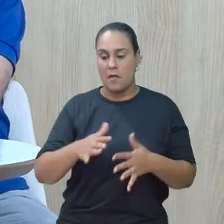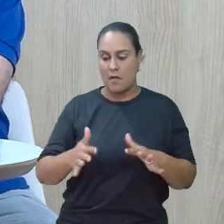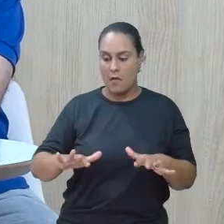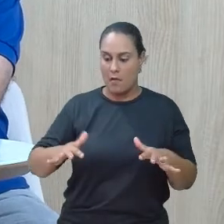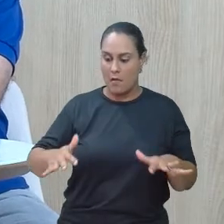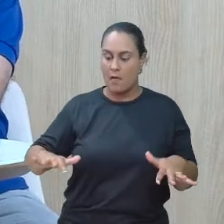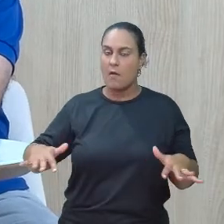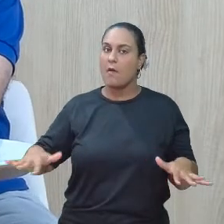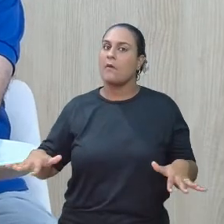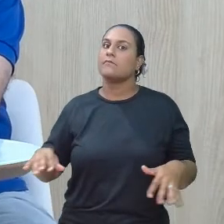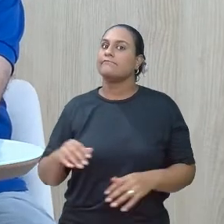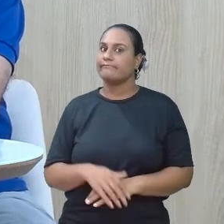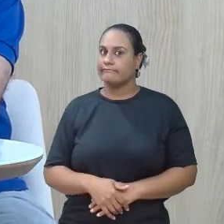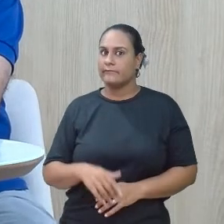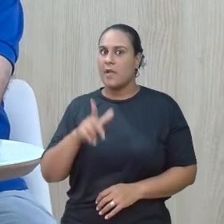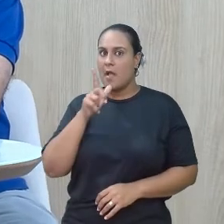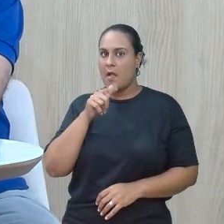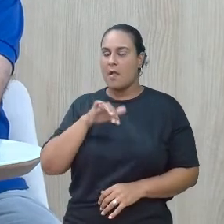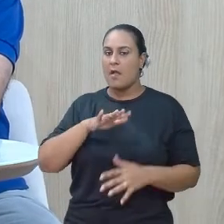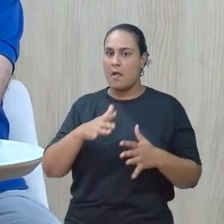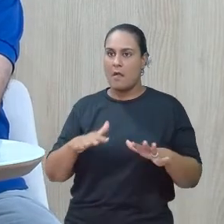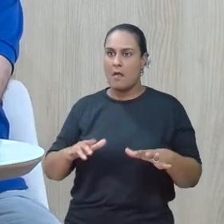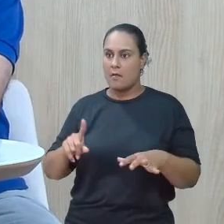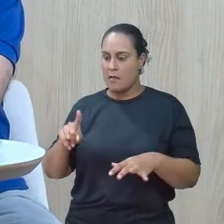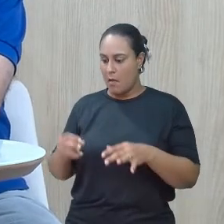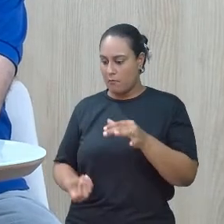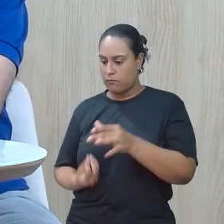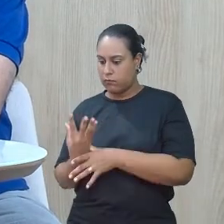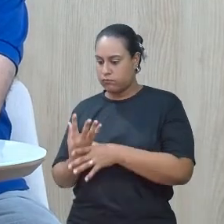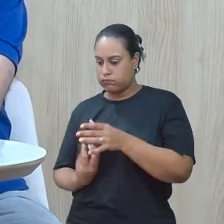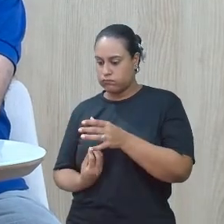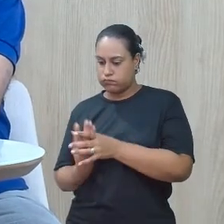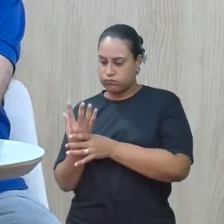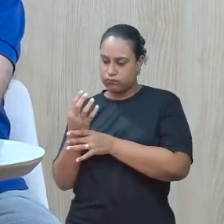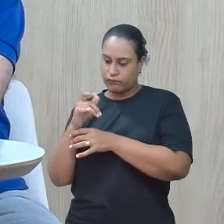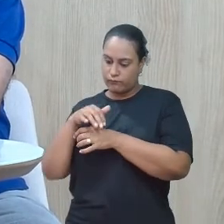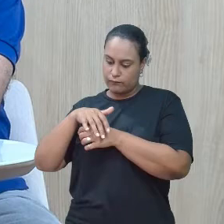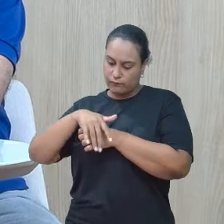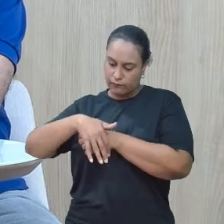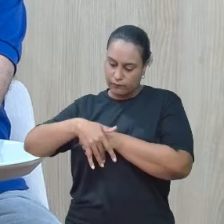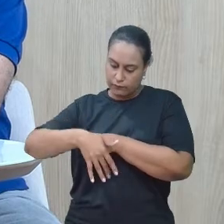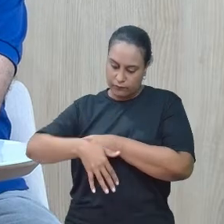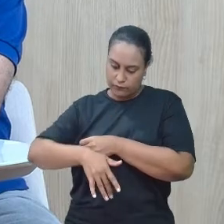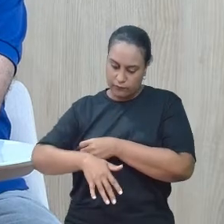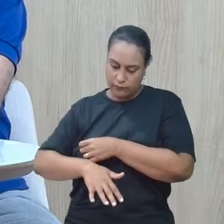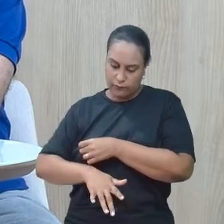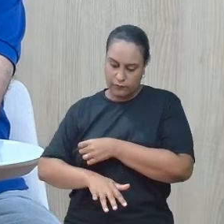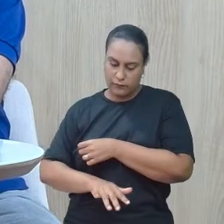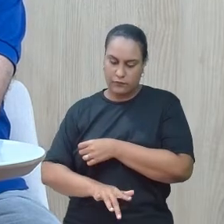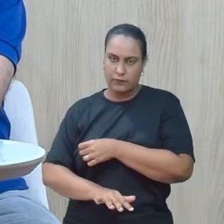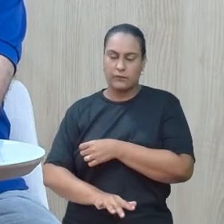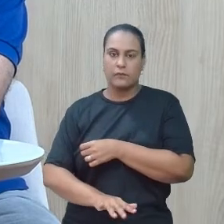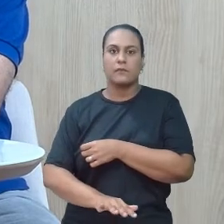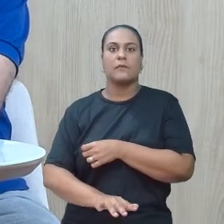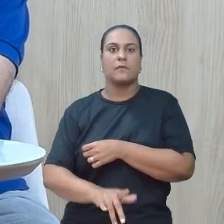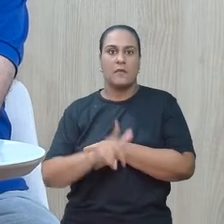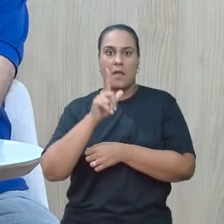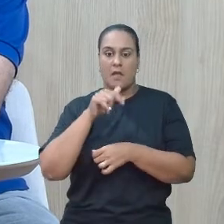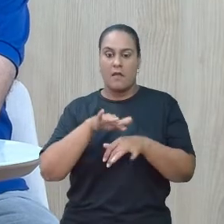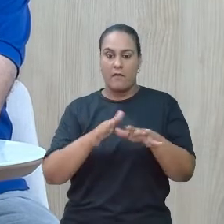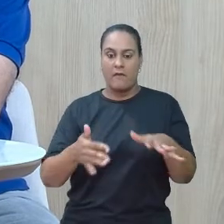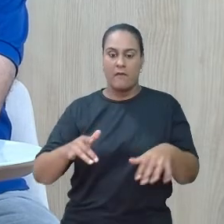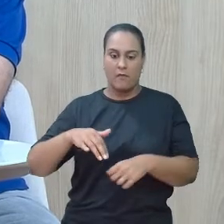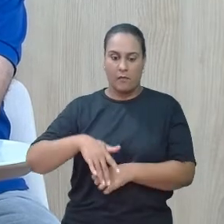Que essas lavas estão correndo, né? Estão indo em direções aos oceanos e também vai chegar essa